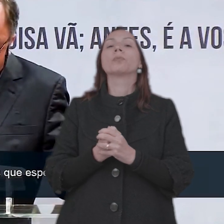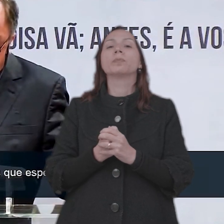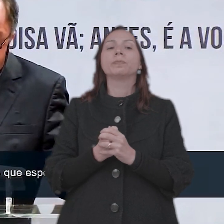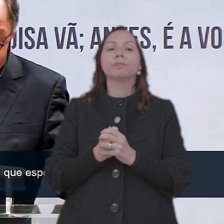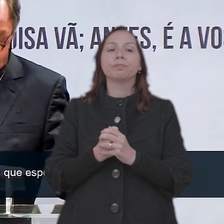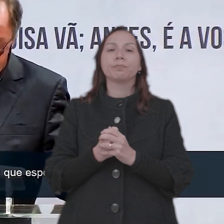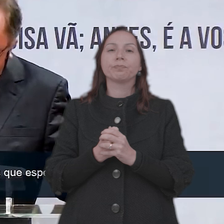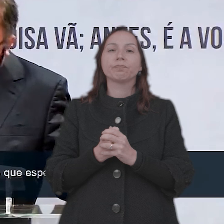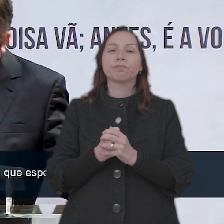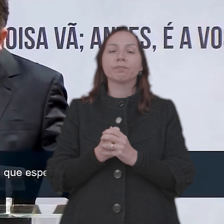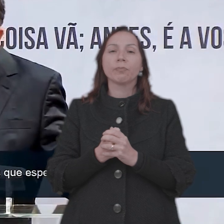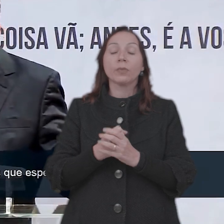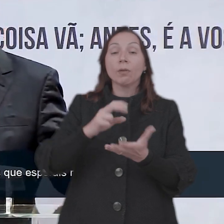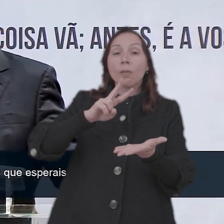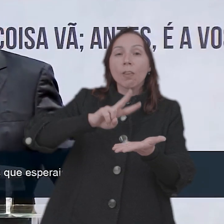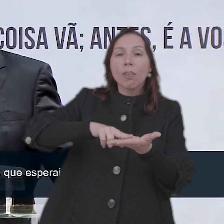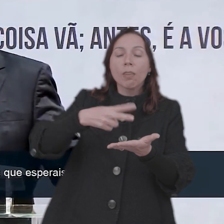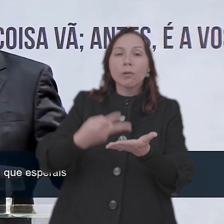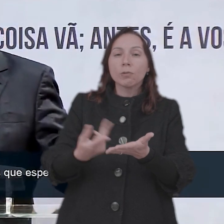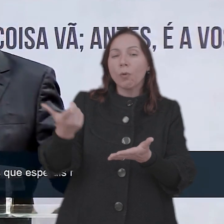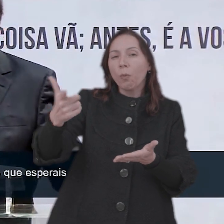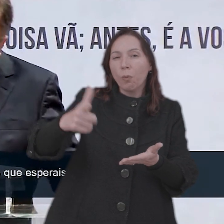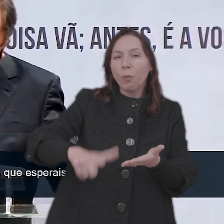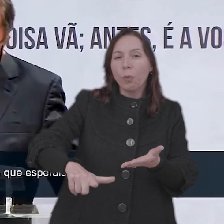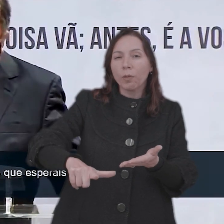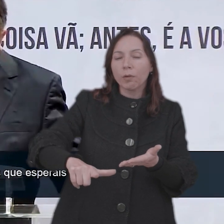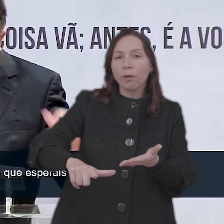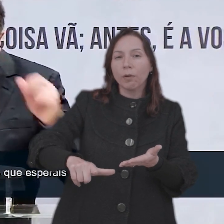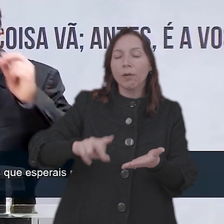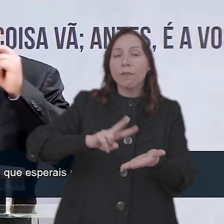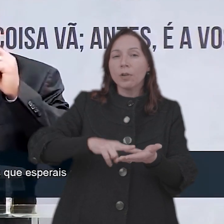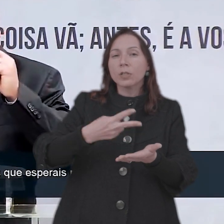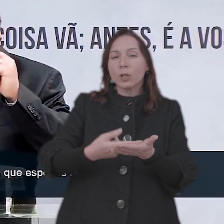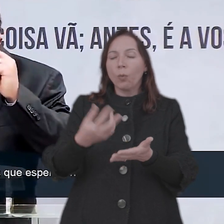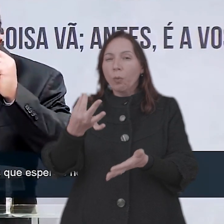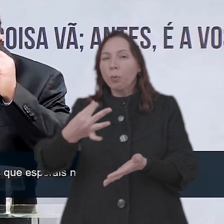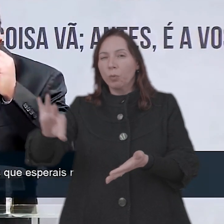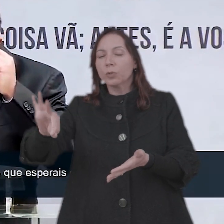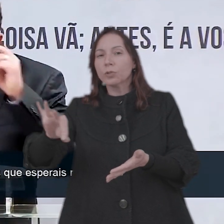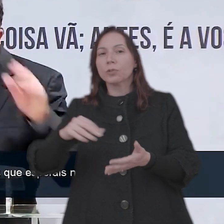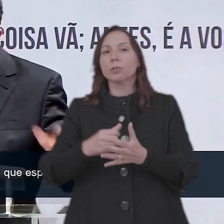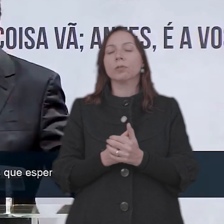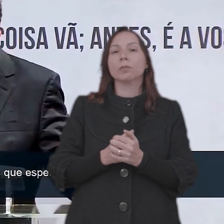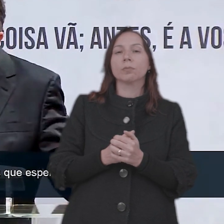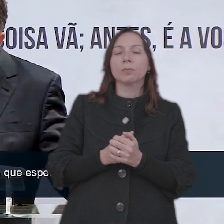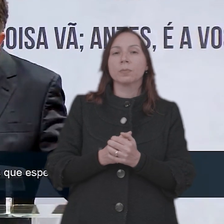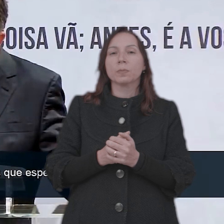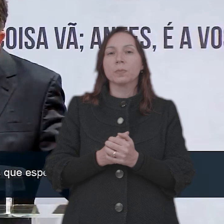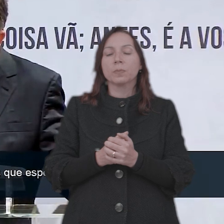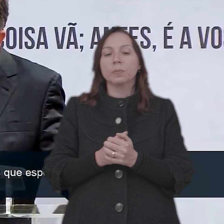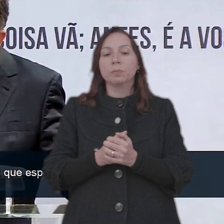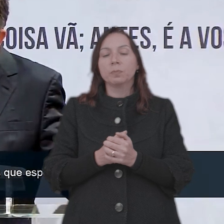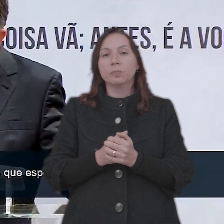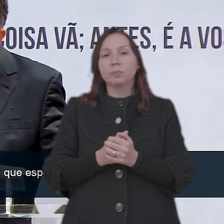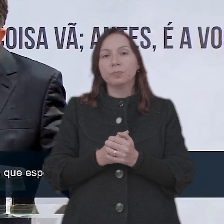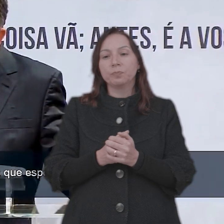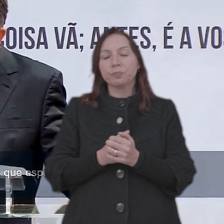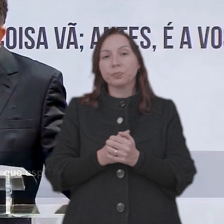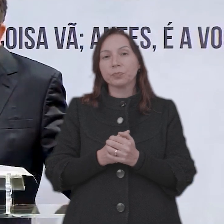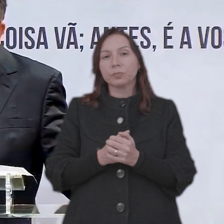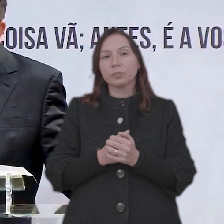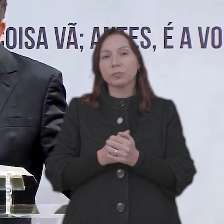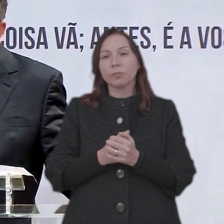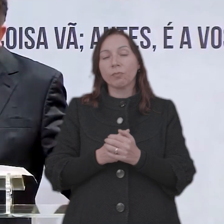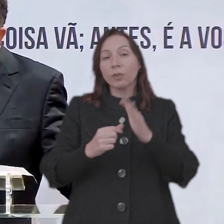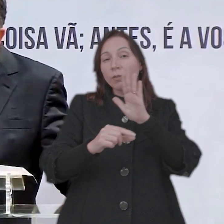Indo para outra versão, a versão King James, que é a nossa versão corrigida aqui no Brasil,